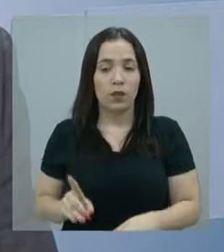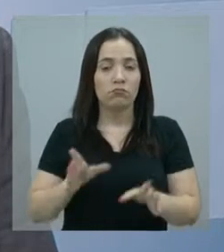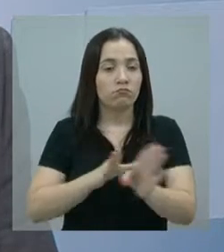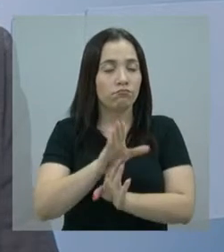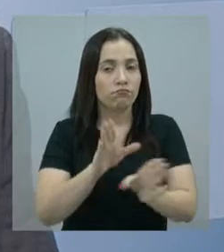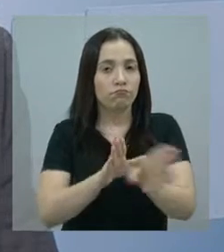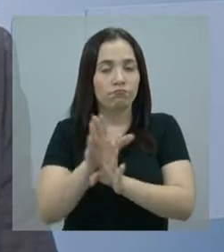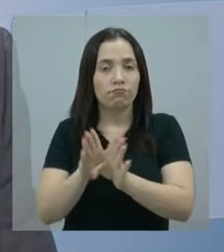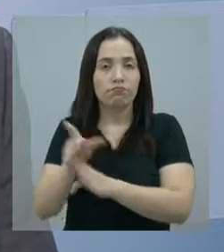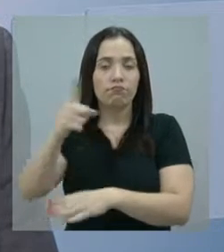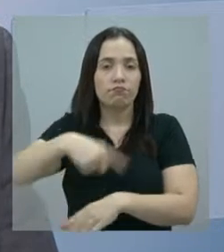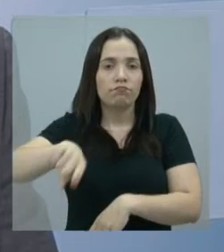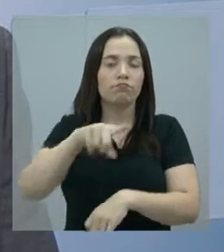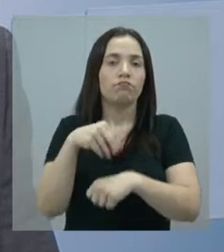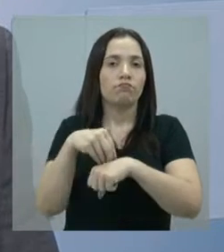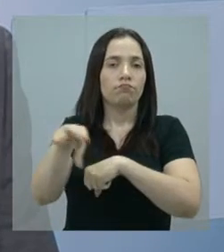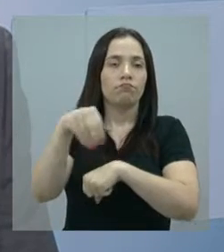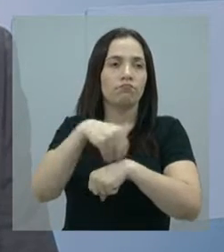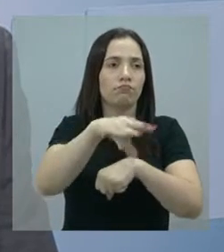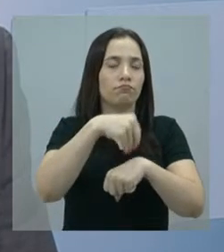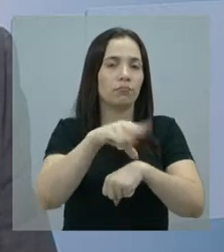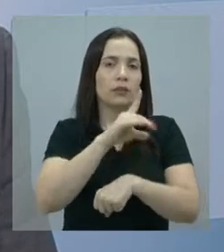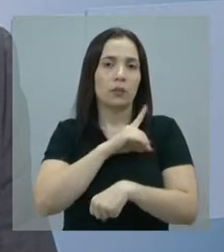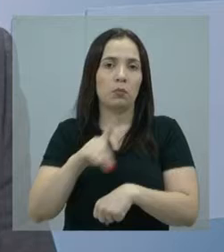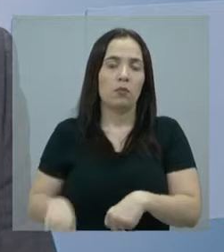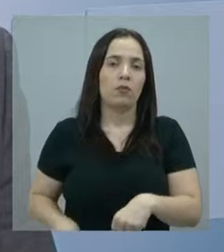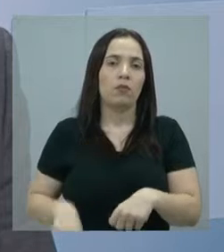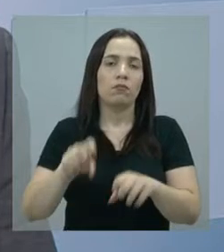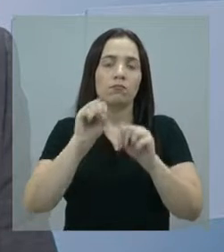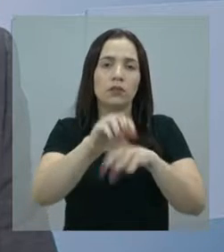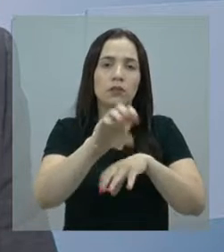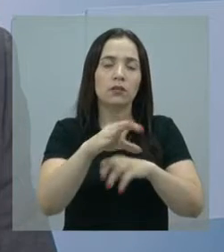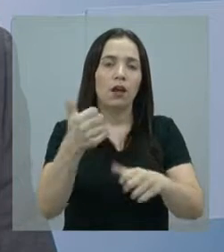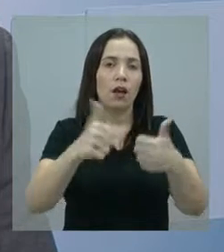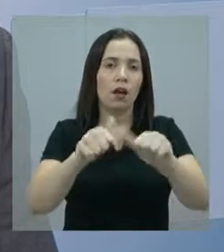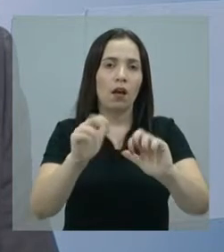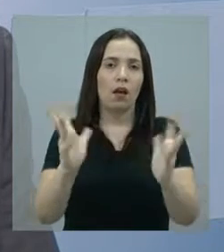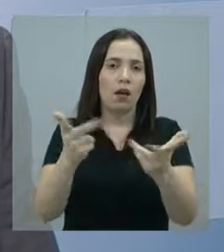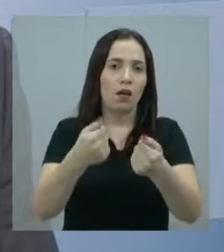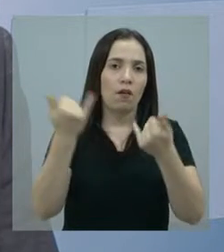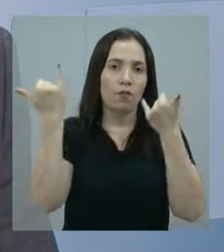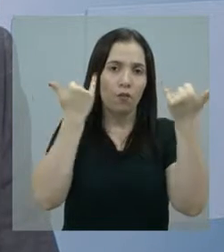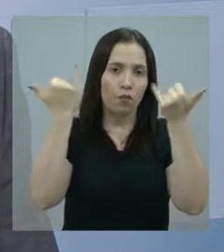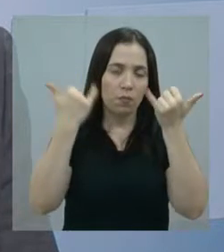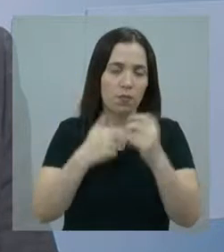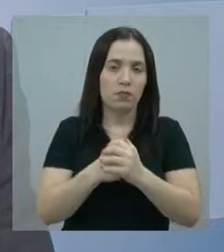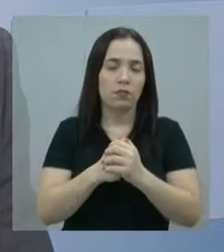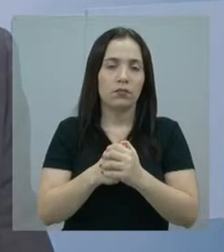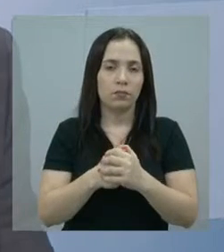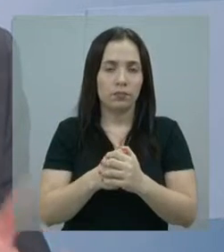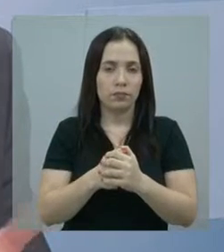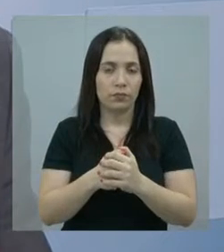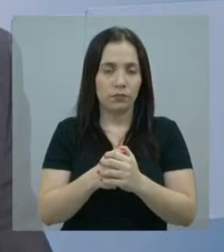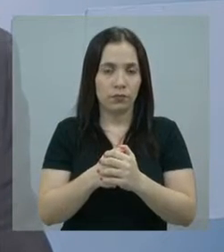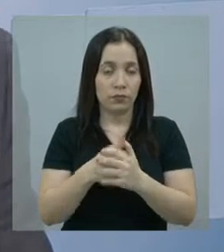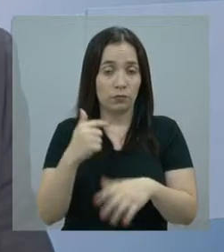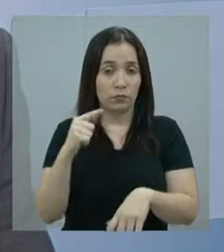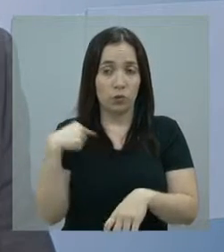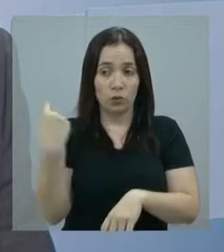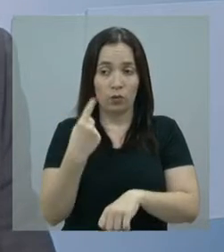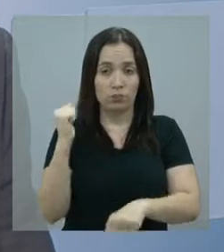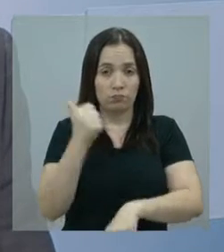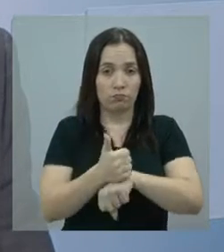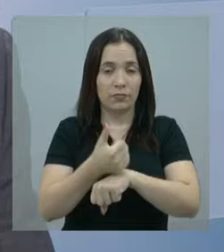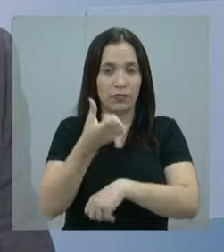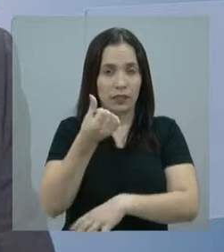possa transmitir ao mandato melhor qualidade dos dados e informações. Nós tivemos, desde que nós assumimos, há